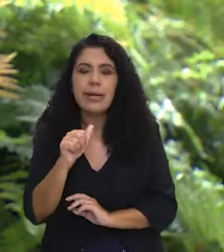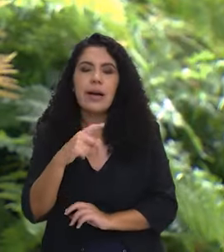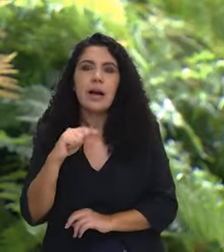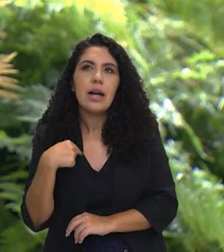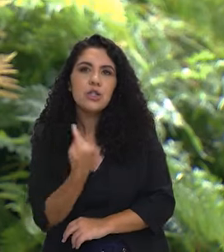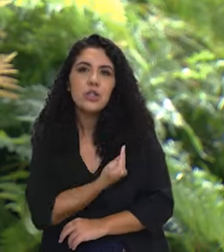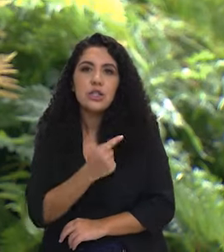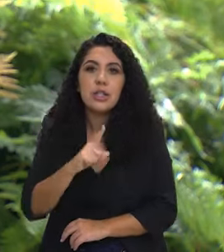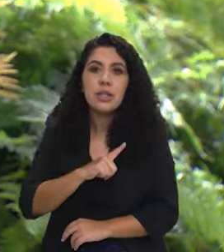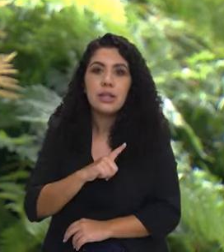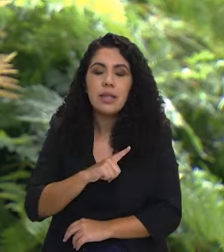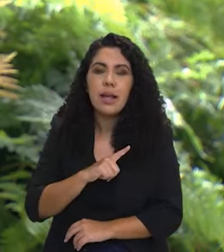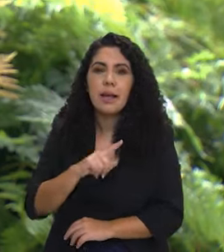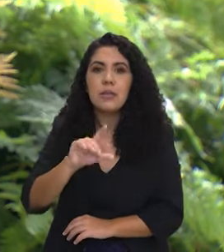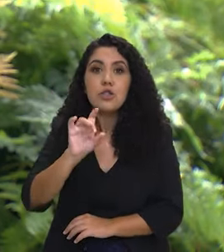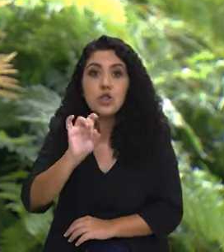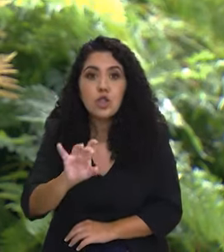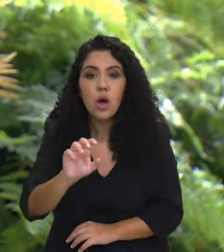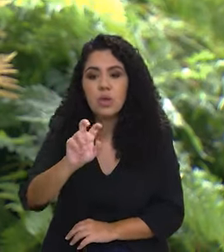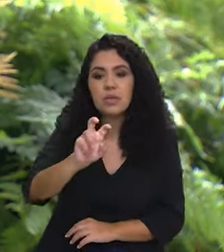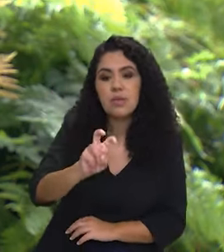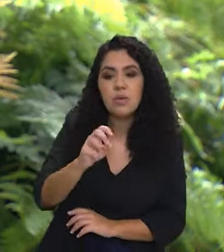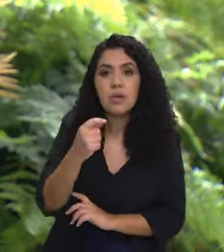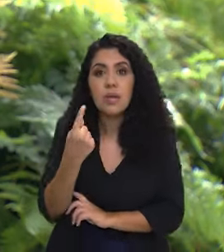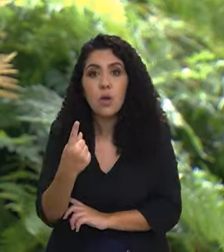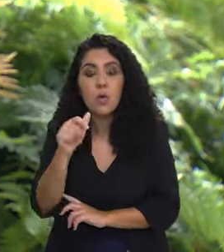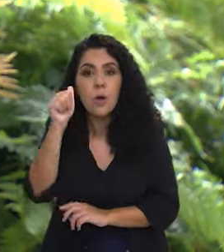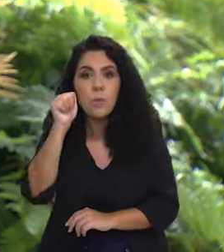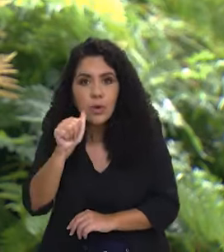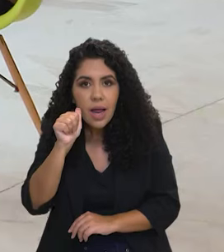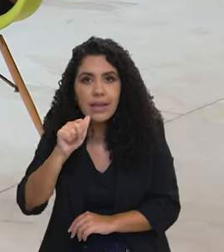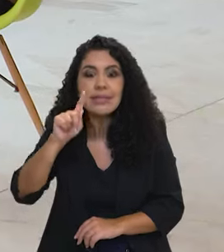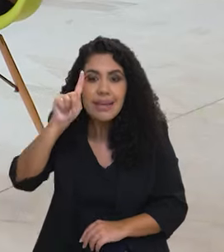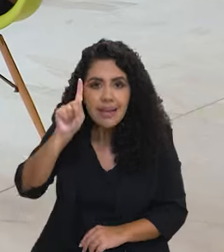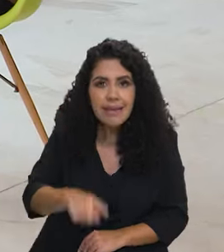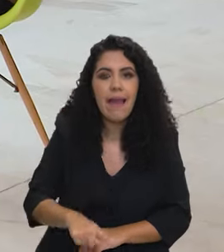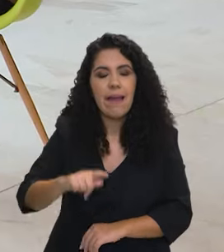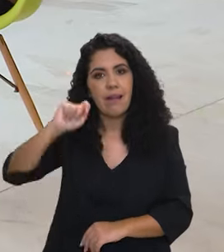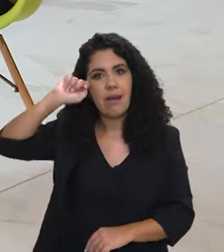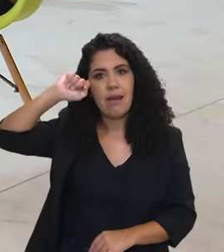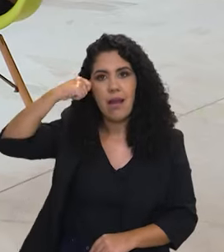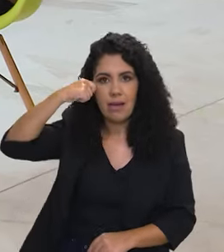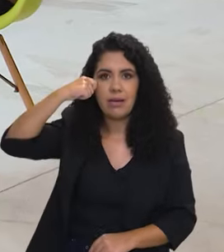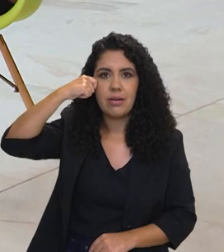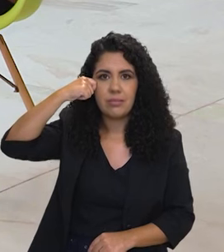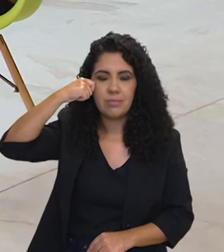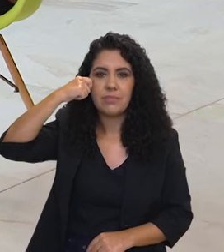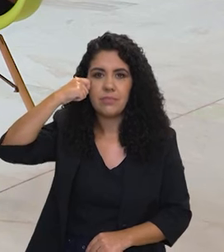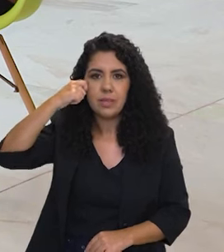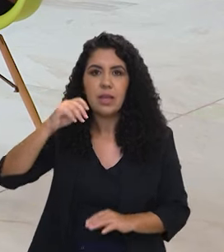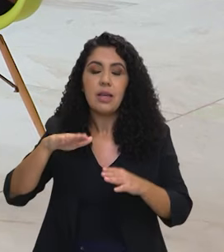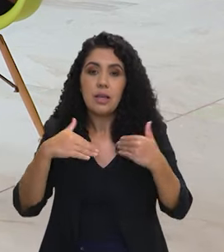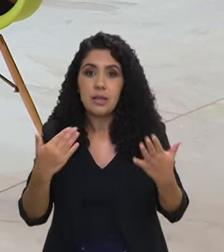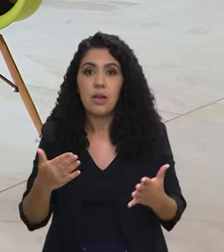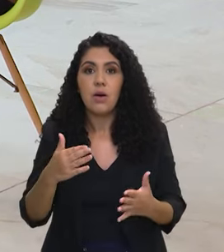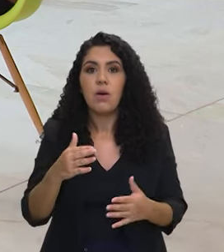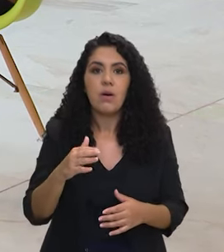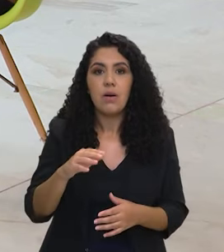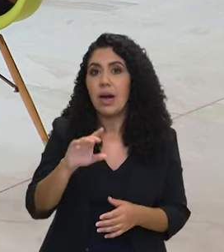tem apenas 51 mulheres autodeclaradas negras no nosso plantel de diplomatas. A